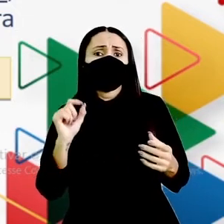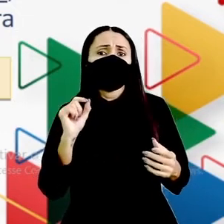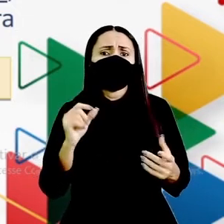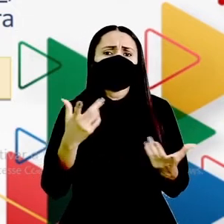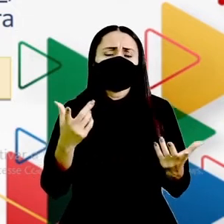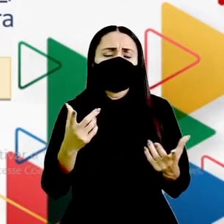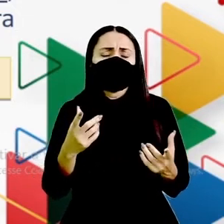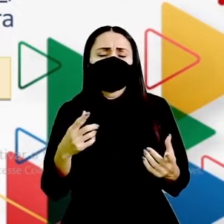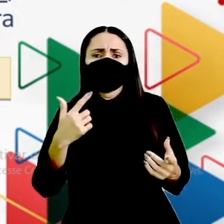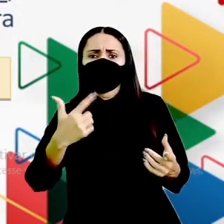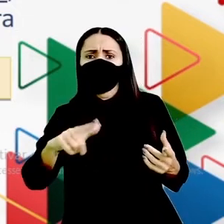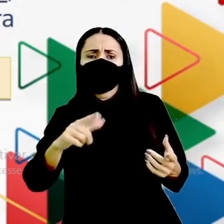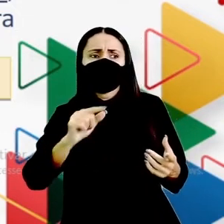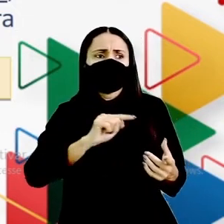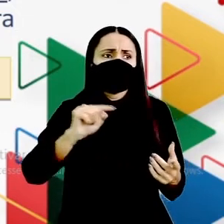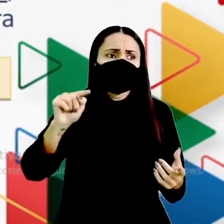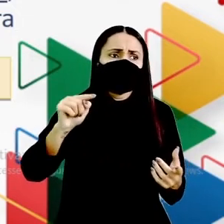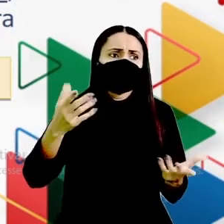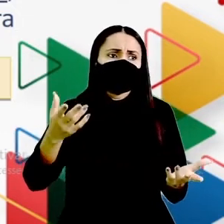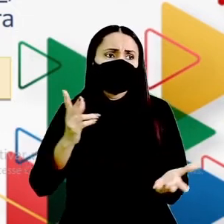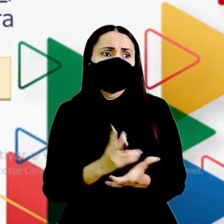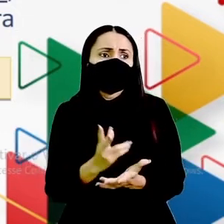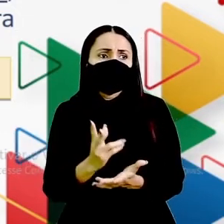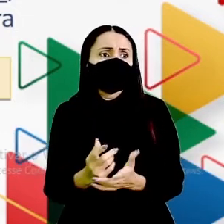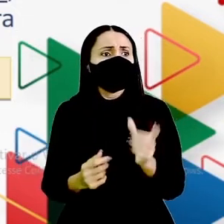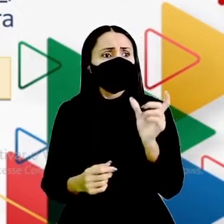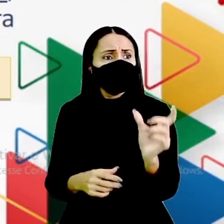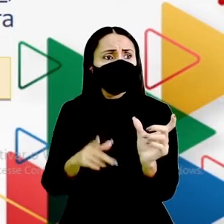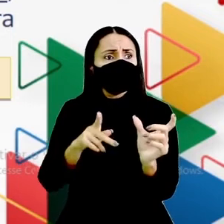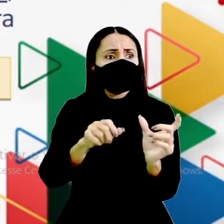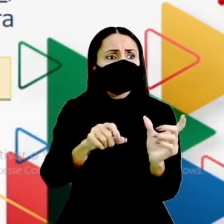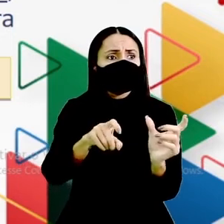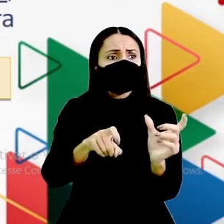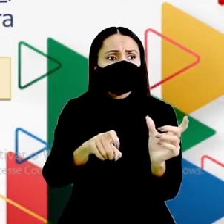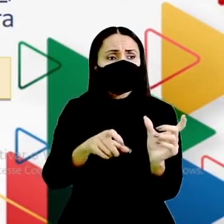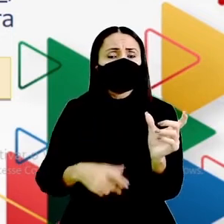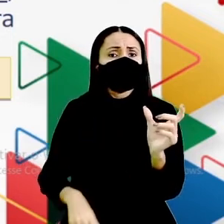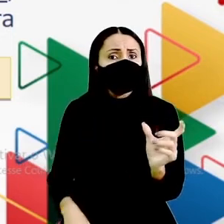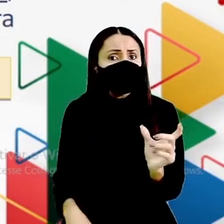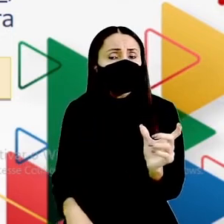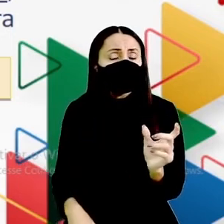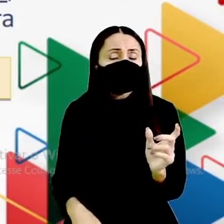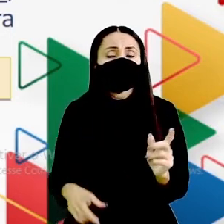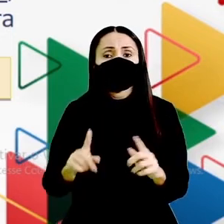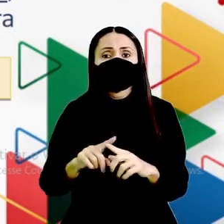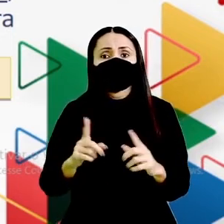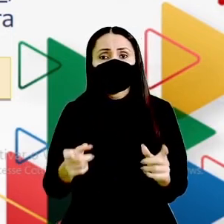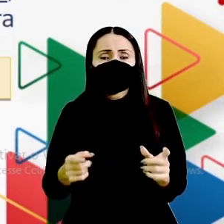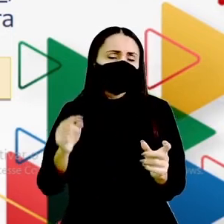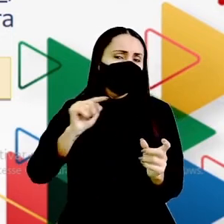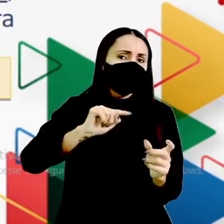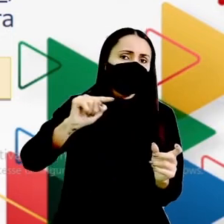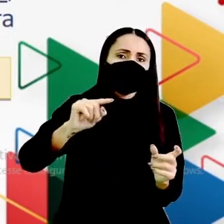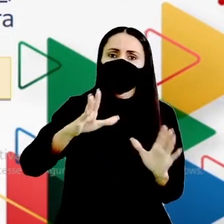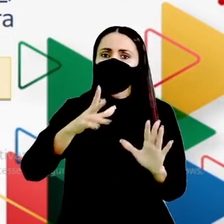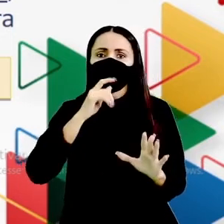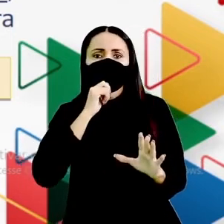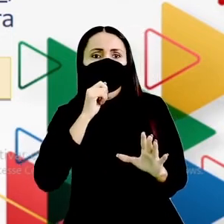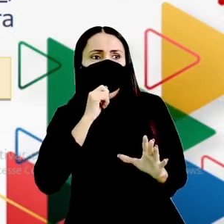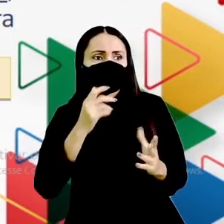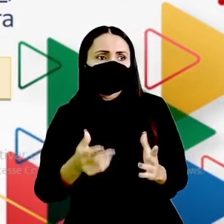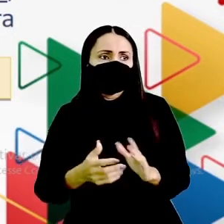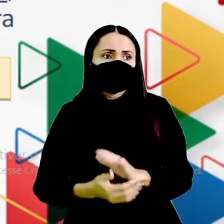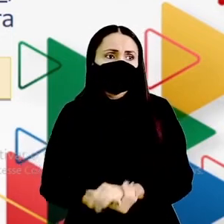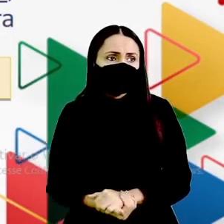continua sendo paroxítono? Continua sendo paroxítono. Mas quebra a Mas regra. se eu acentuo as oxítonas